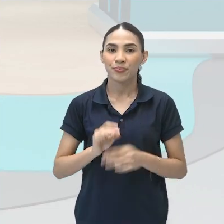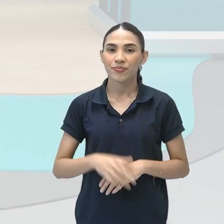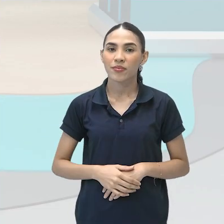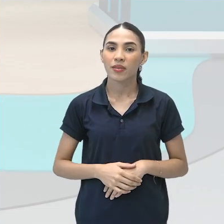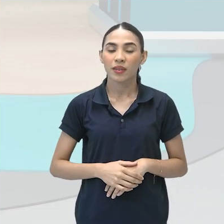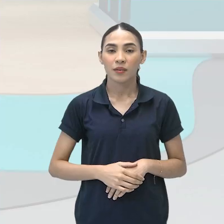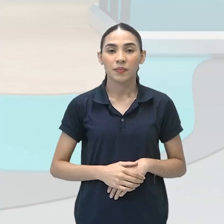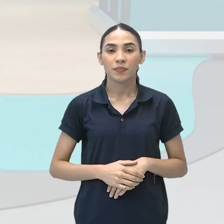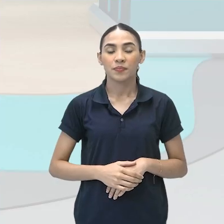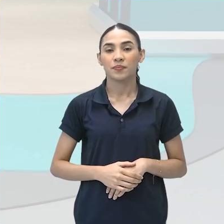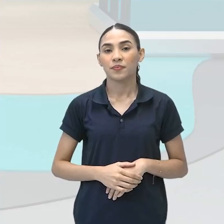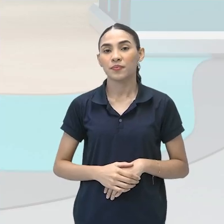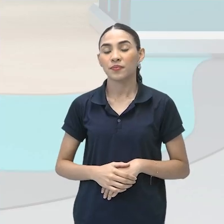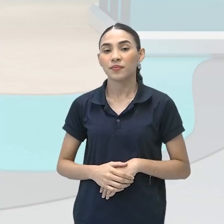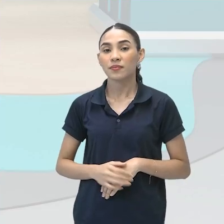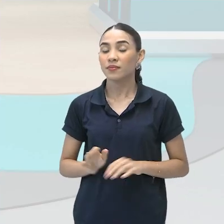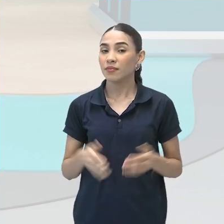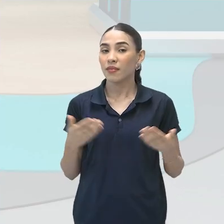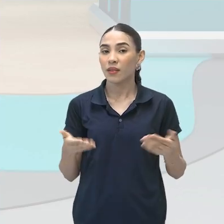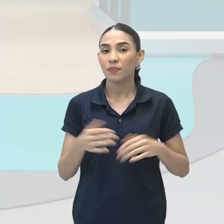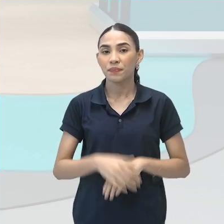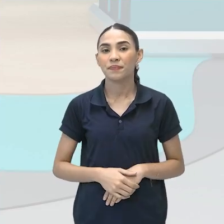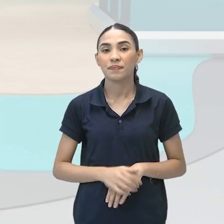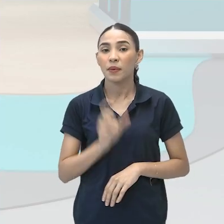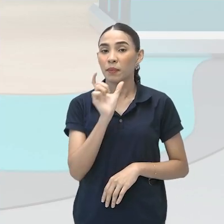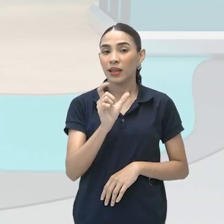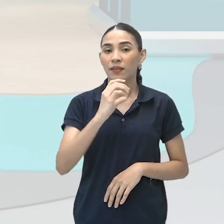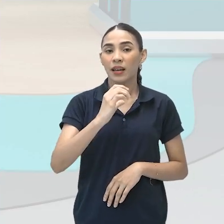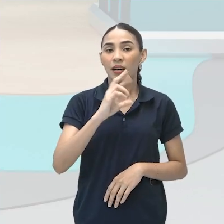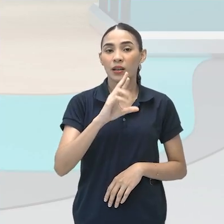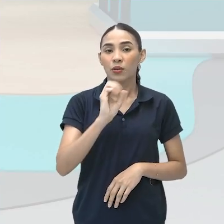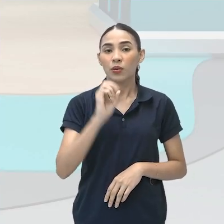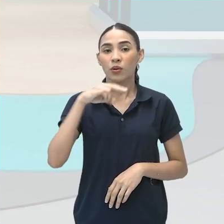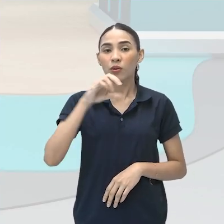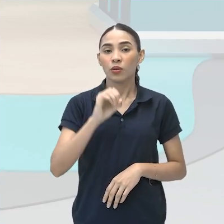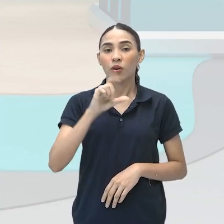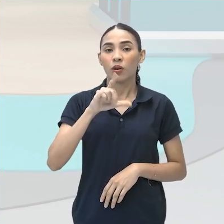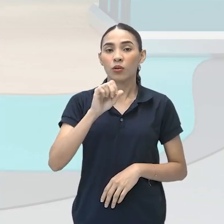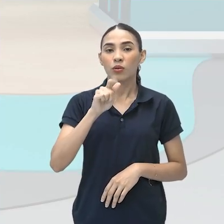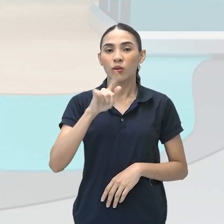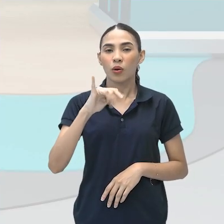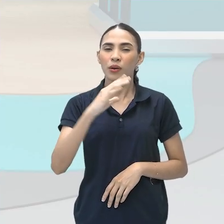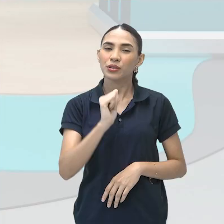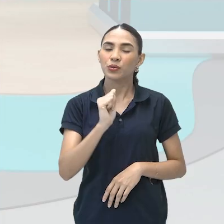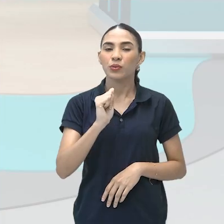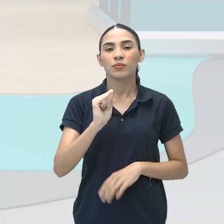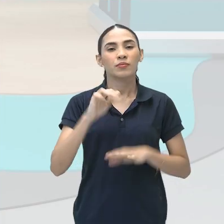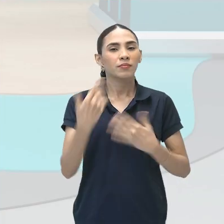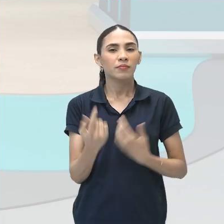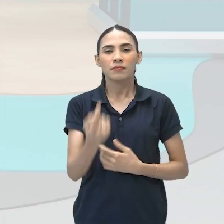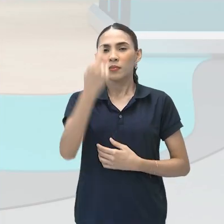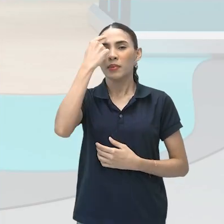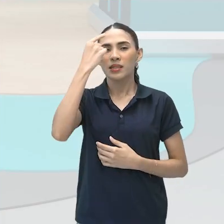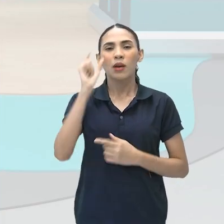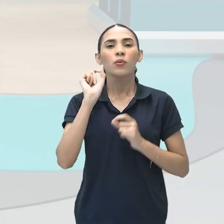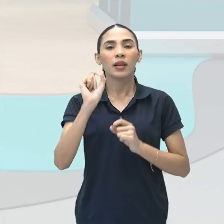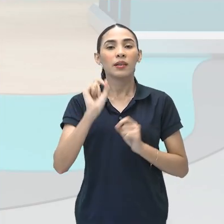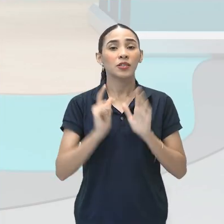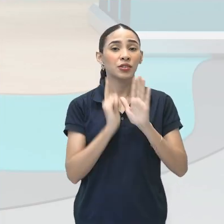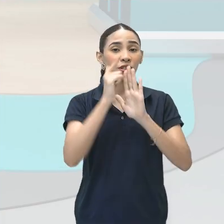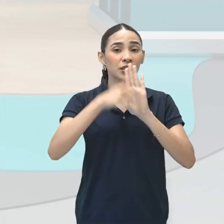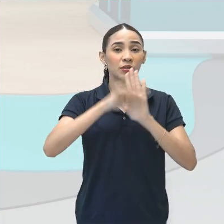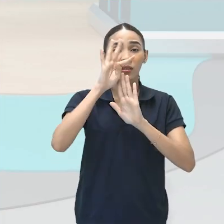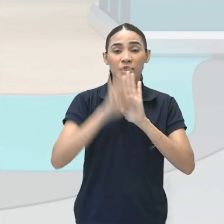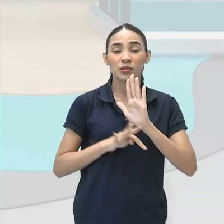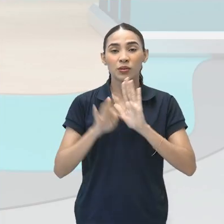assim, cronológico. E aí, por essa palavra cronológico, a gente já começa a associar com o gênero textual que